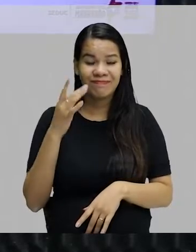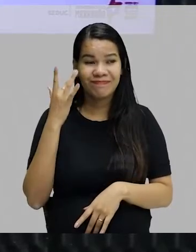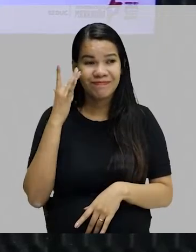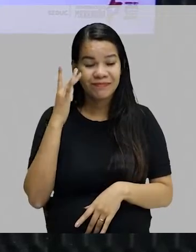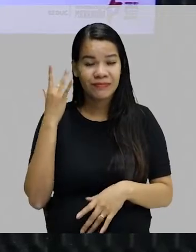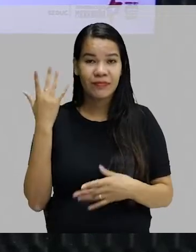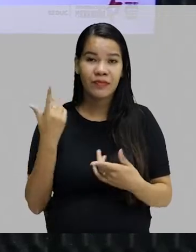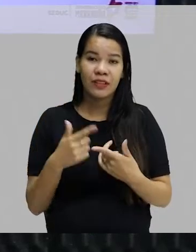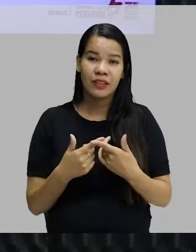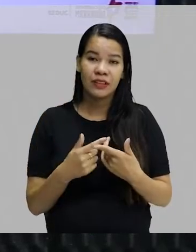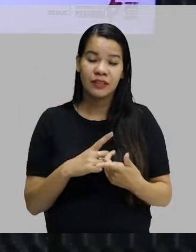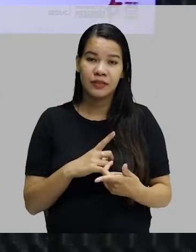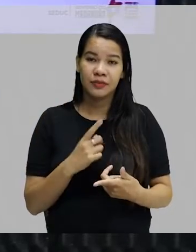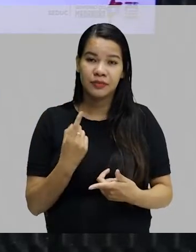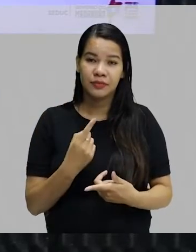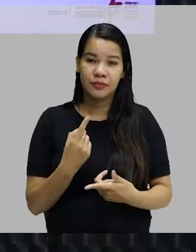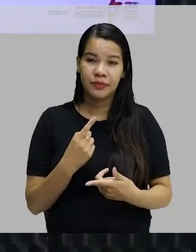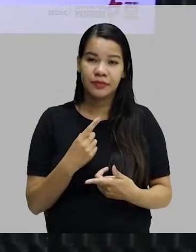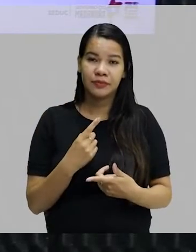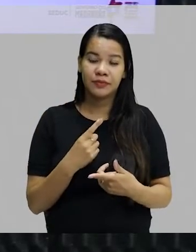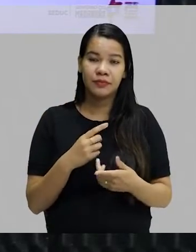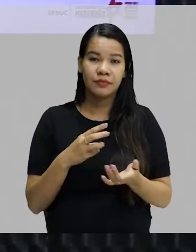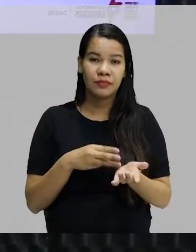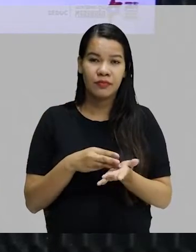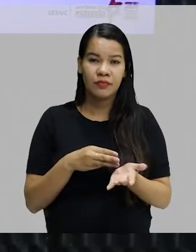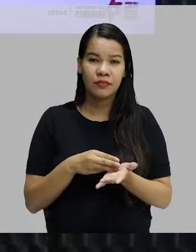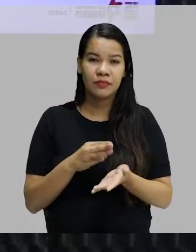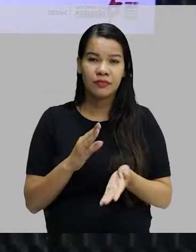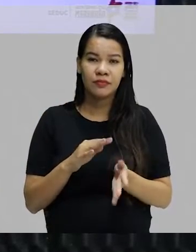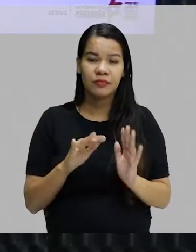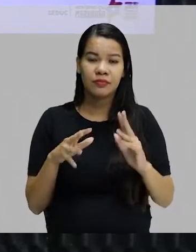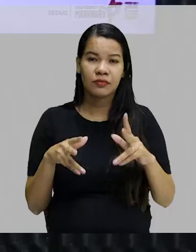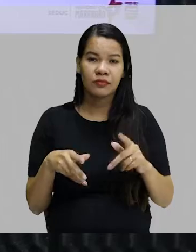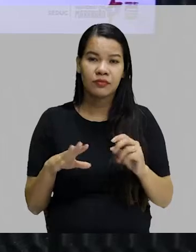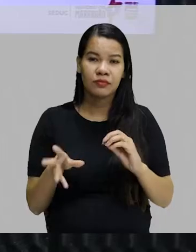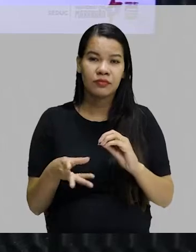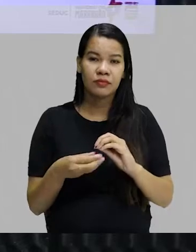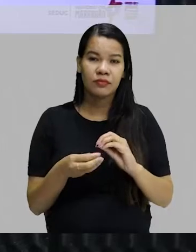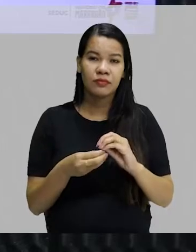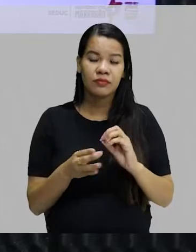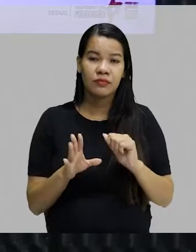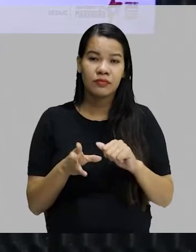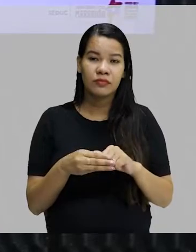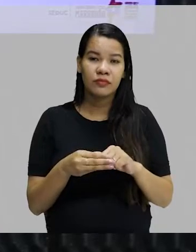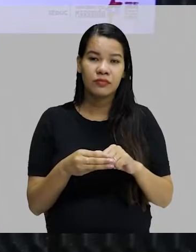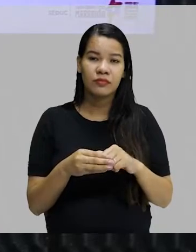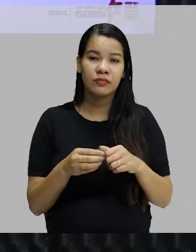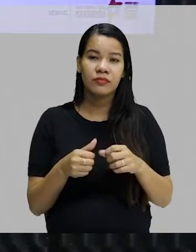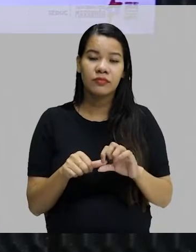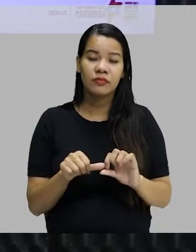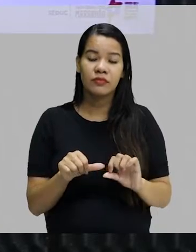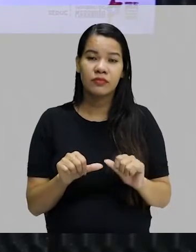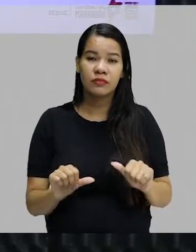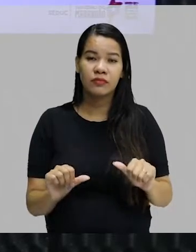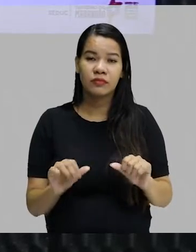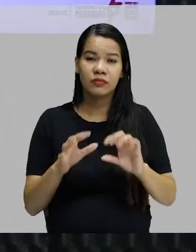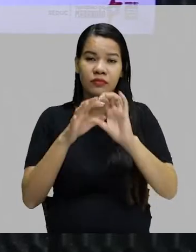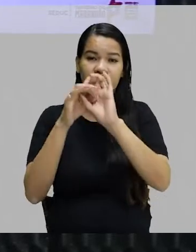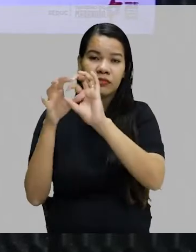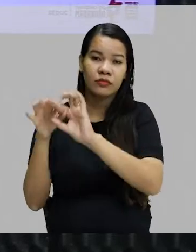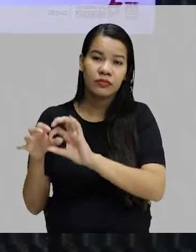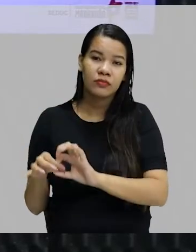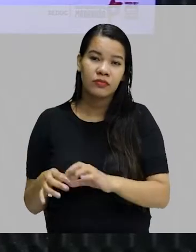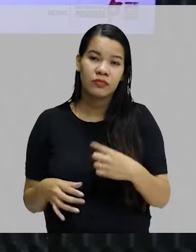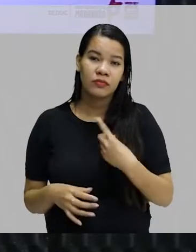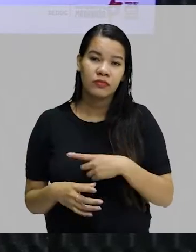uma metodologia, tem todo um arcabouço de conhecimentos que são conectados. Então, a gente precisa estar